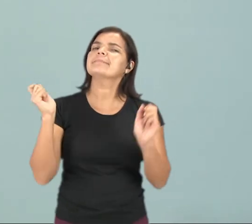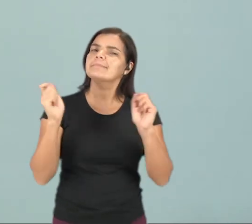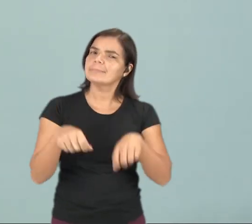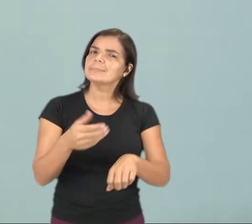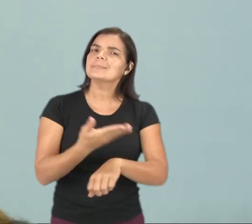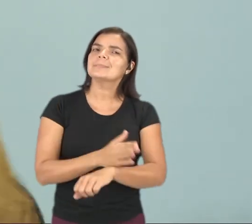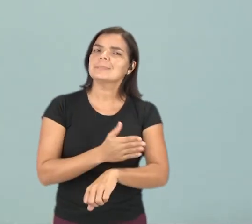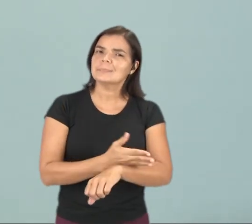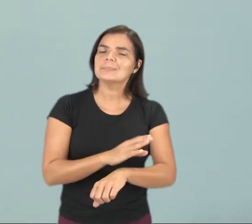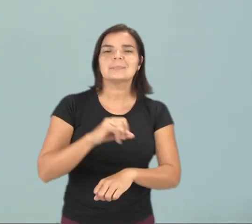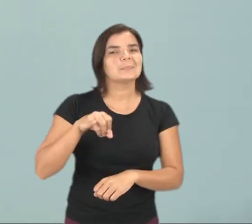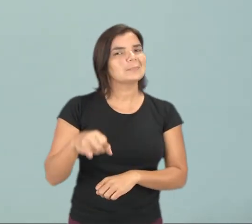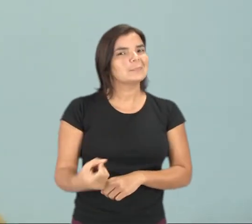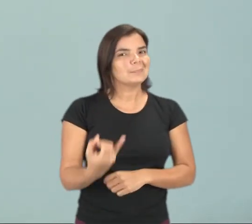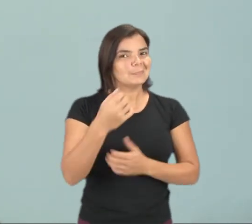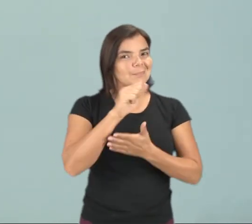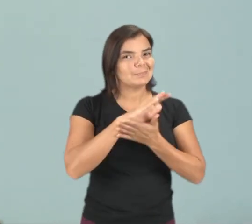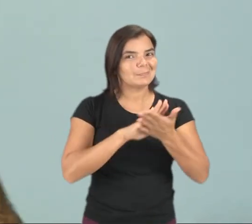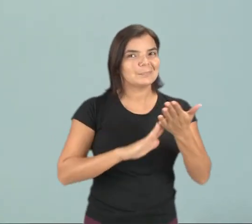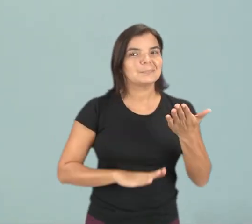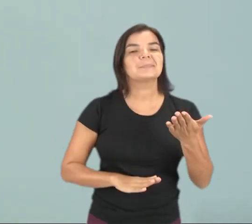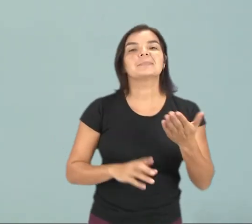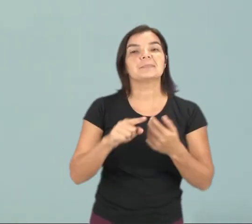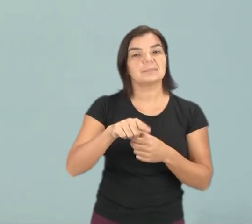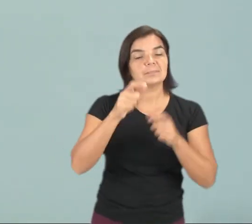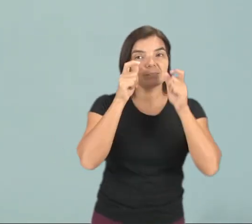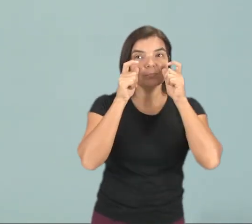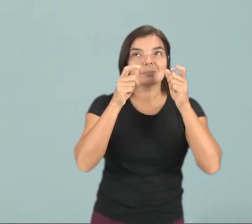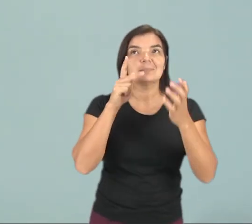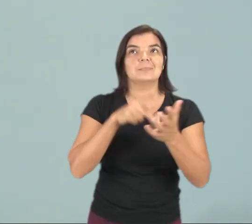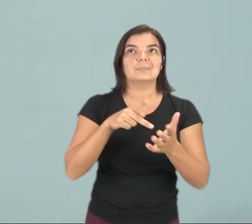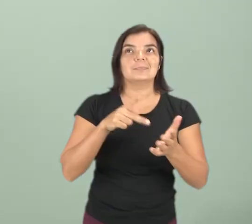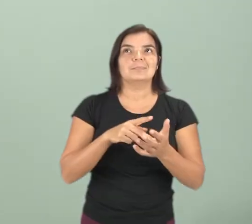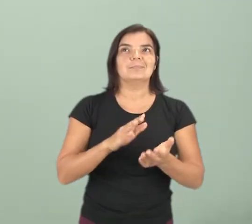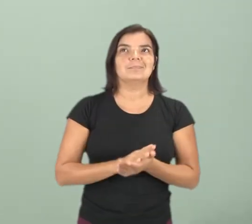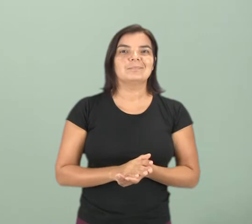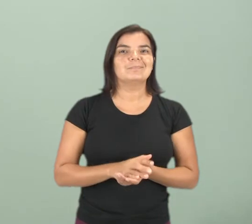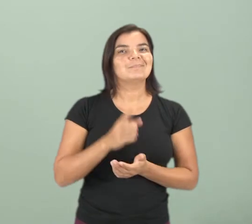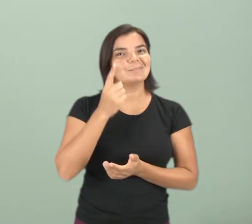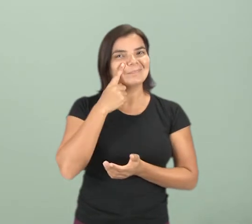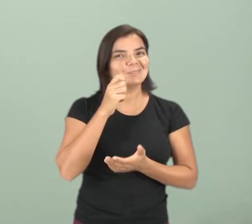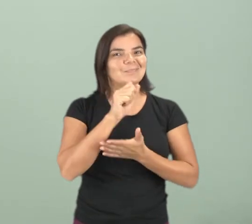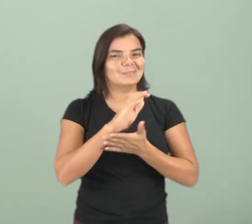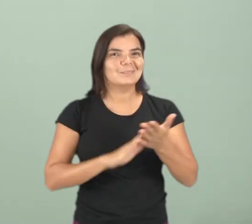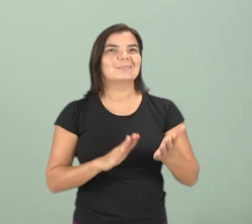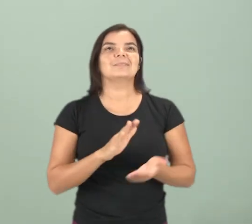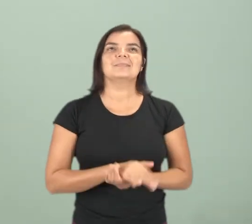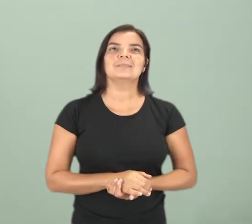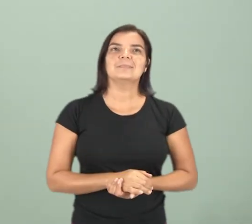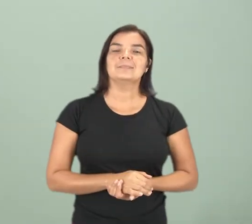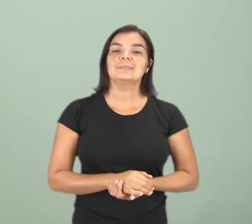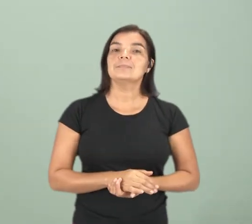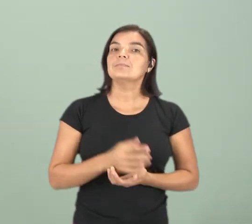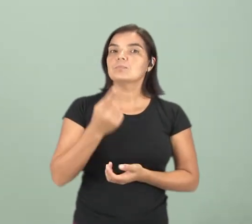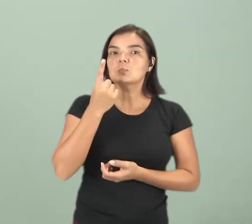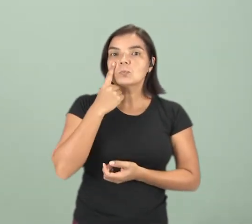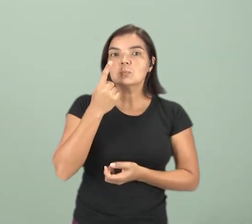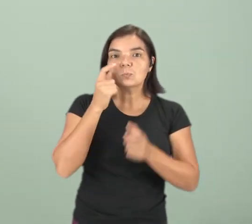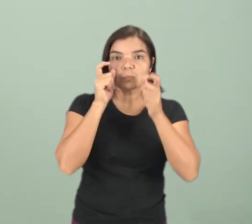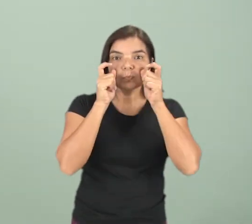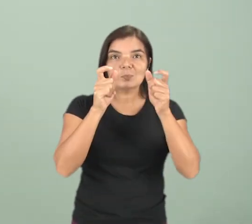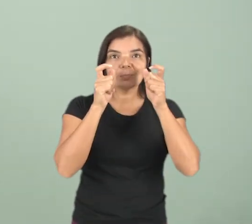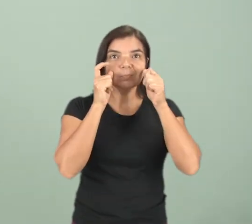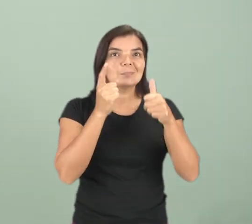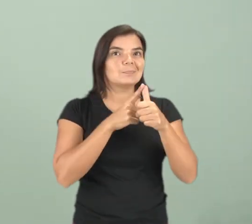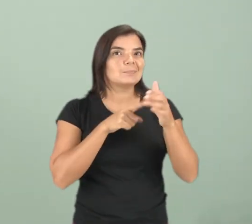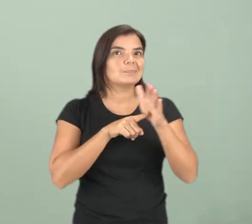possa agora aproveitar para ver se você prestou atenção de verdade. Vamos para o exercitando. Presta bem atenção que nós vamos